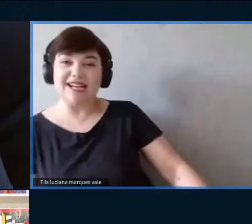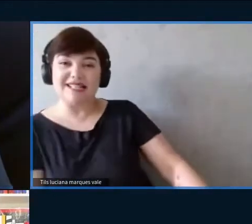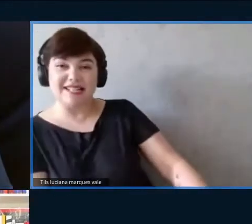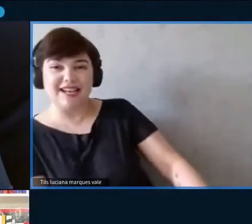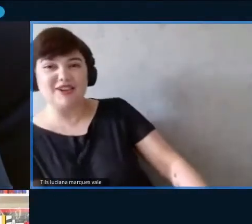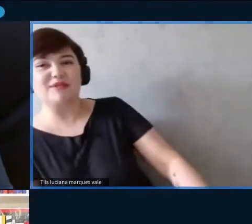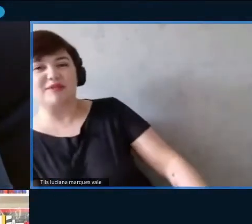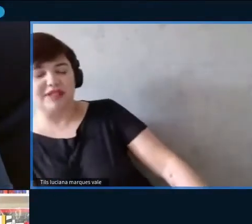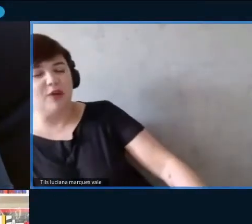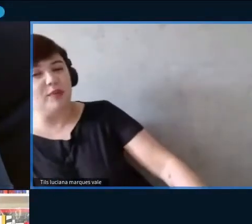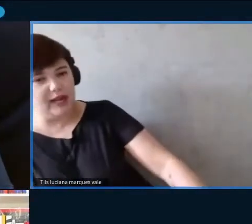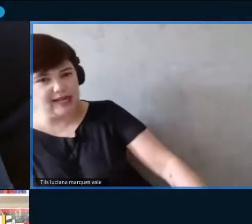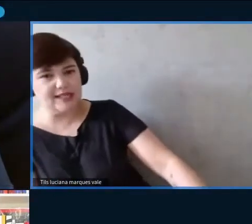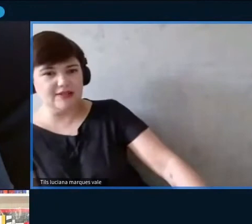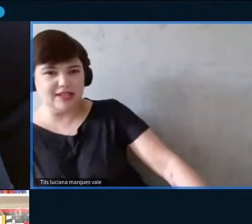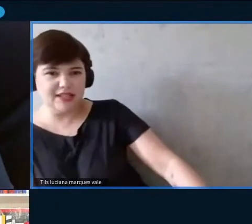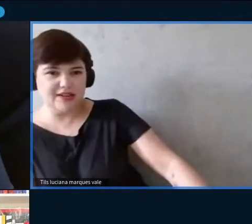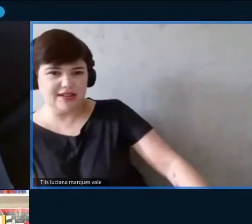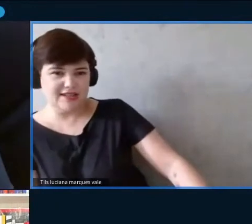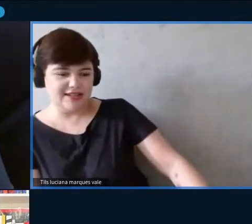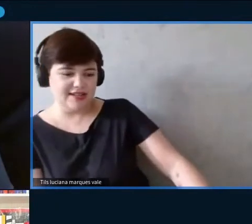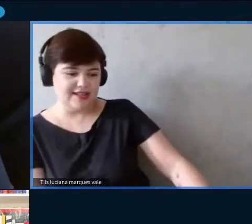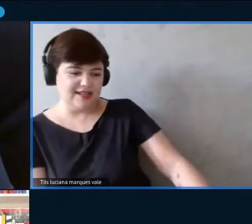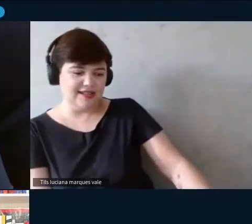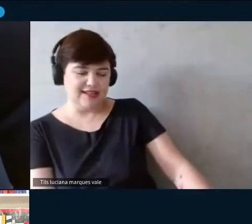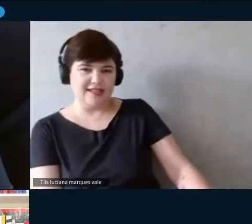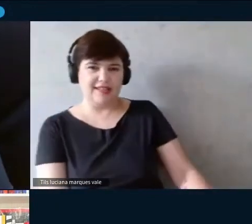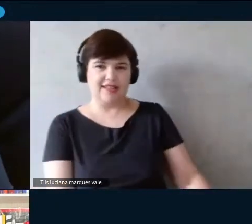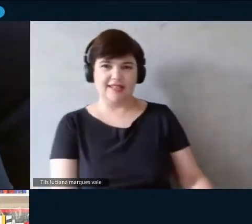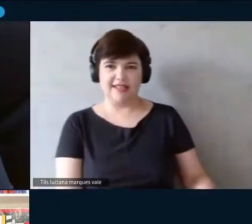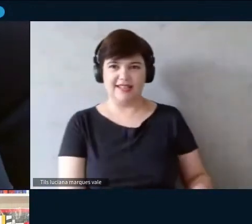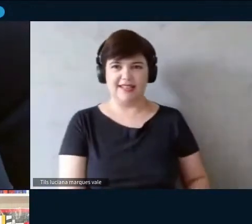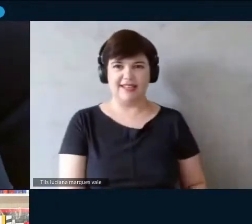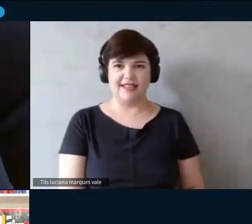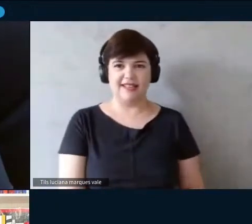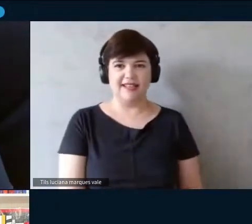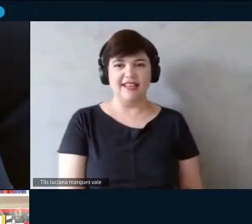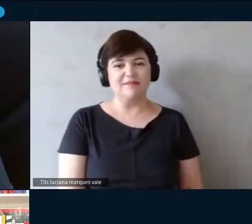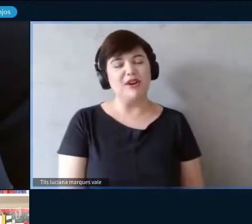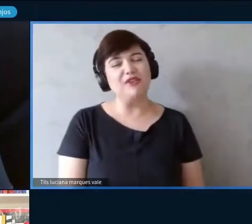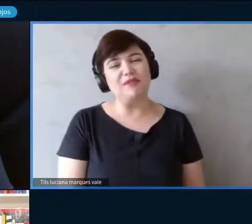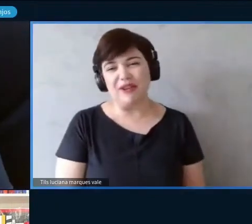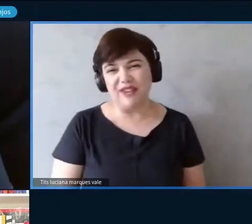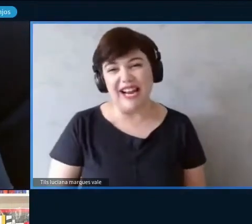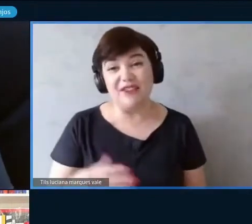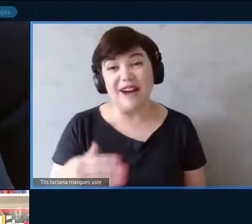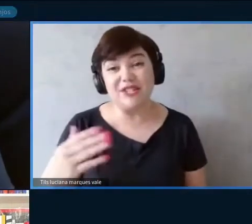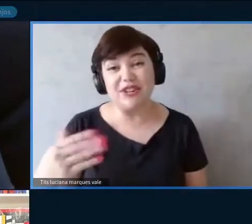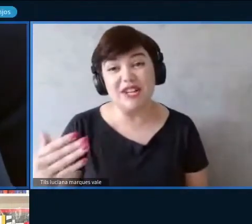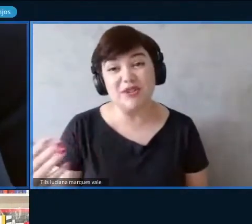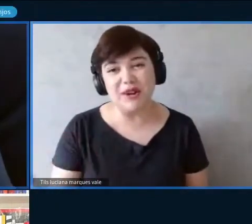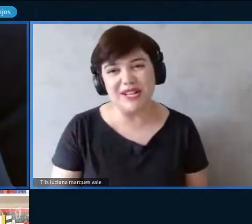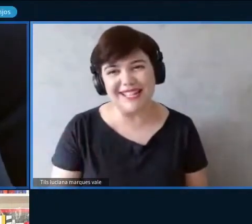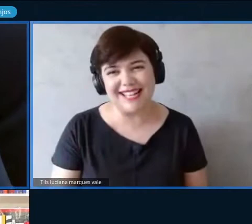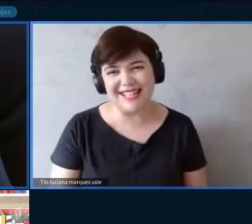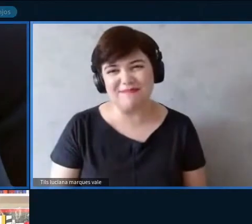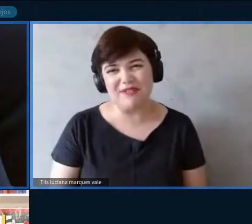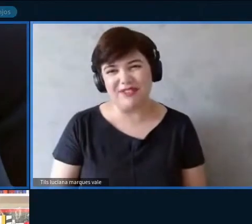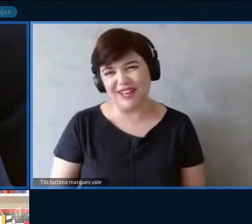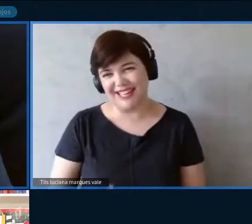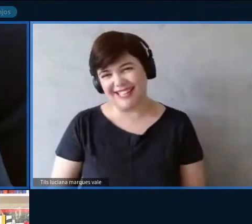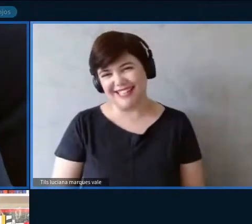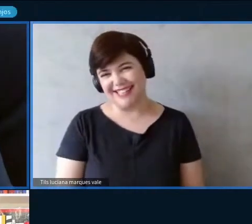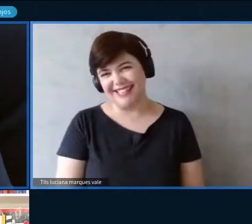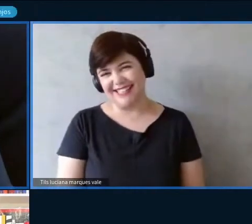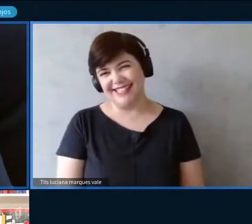Pra publicação. Ele vai esperar o terceiro filho pra isso. Primeiro ele vai fazer o terceiro filho, aí entra. Meu filho, ele faz durante o processo,